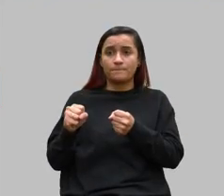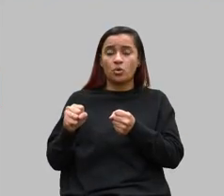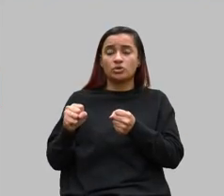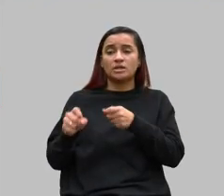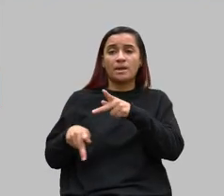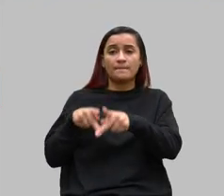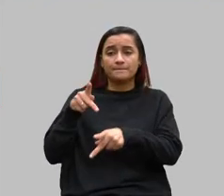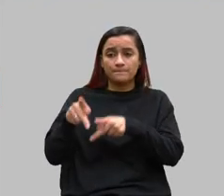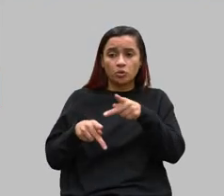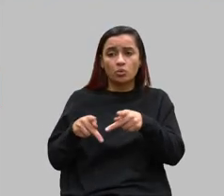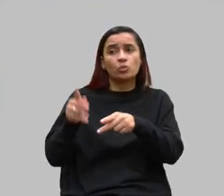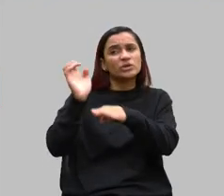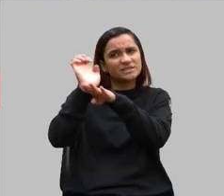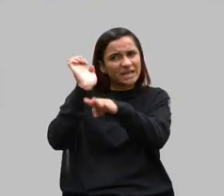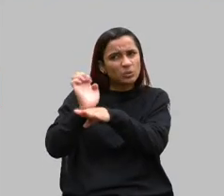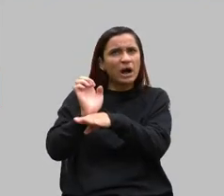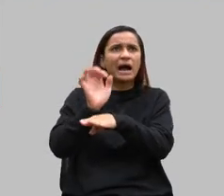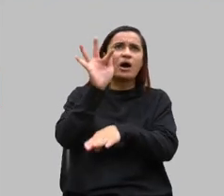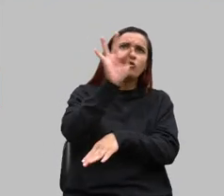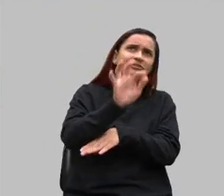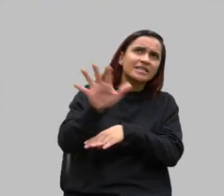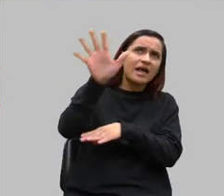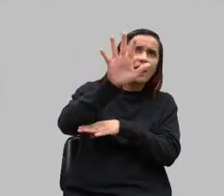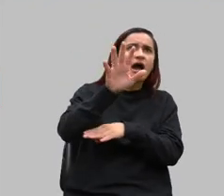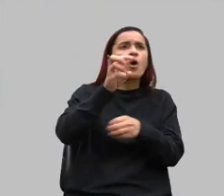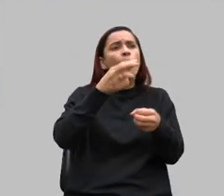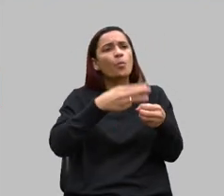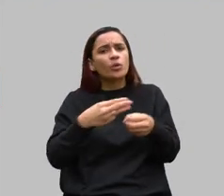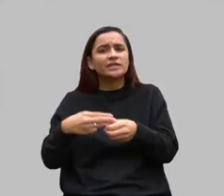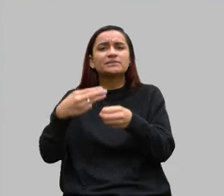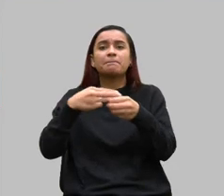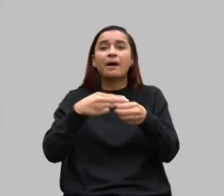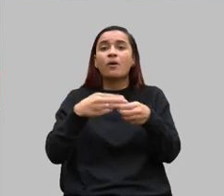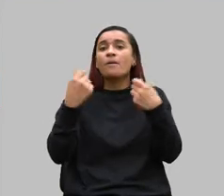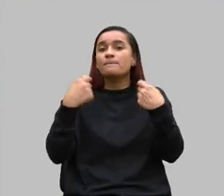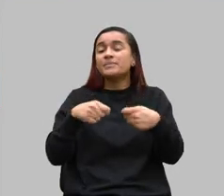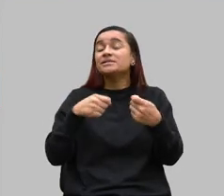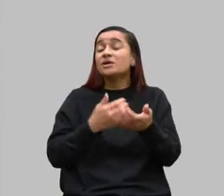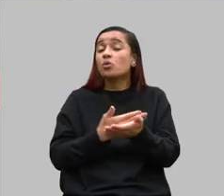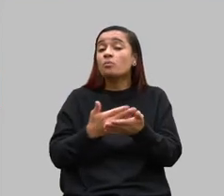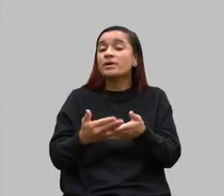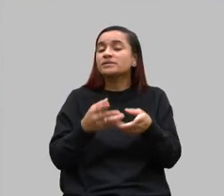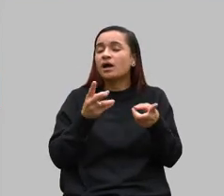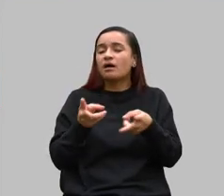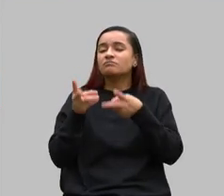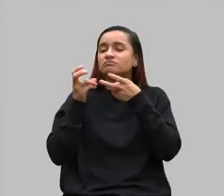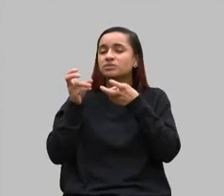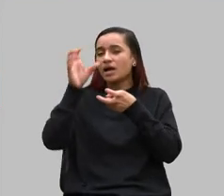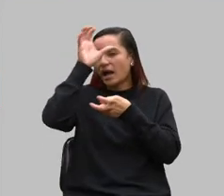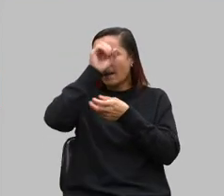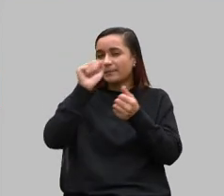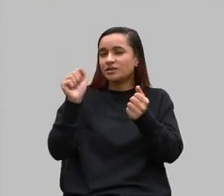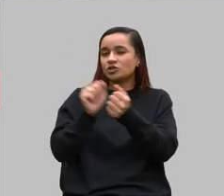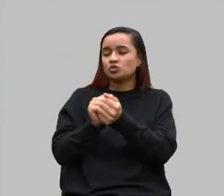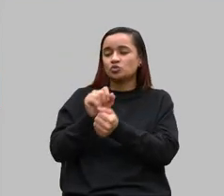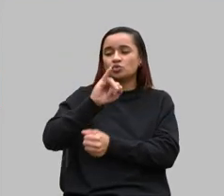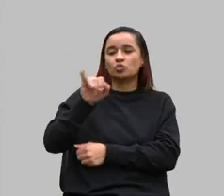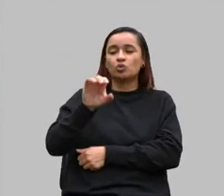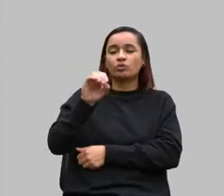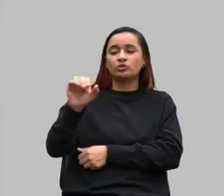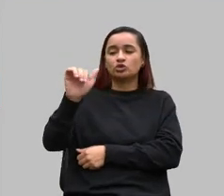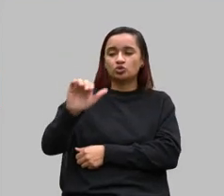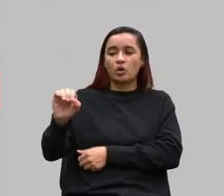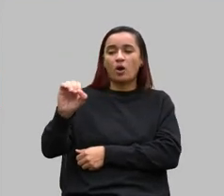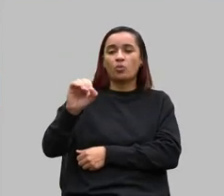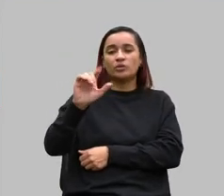Federal Municipal não acordou eles deviam aprender mais a ouvir o João Leite nosso Líder desse grande movimento